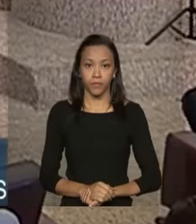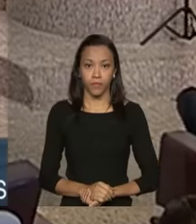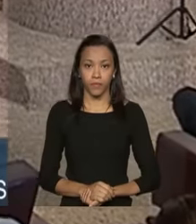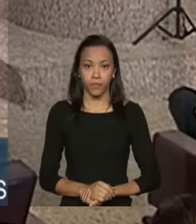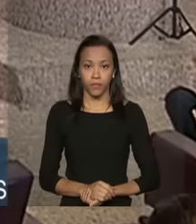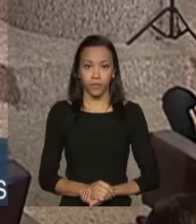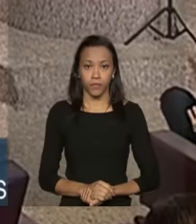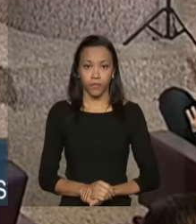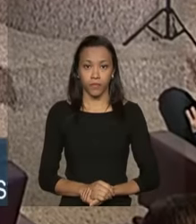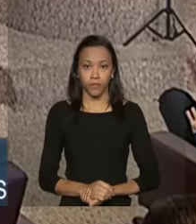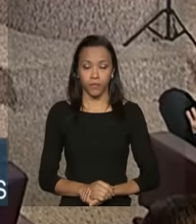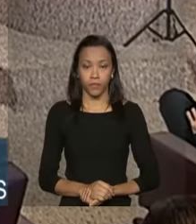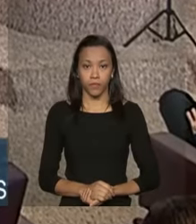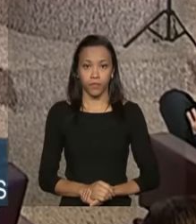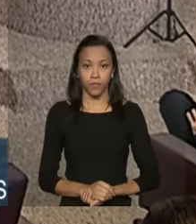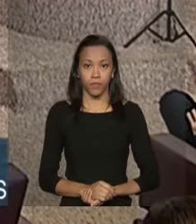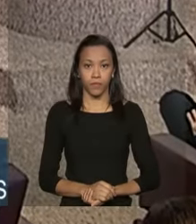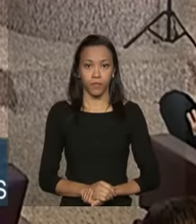Gonçalves